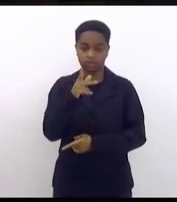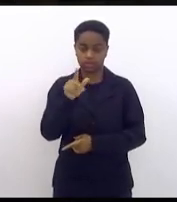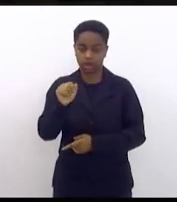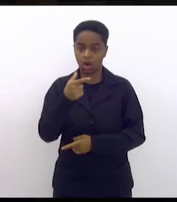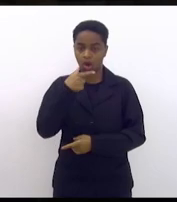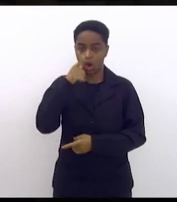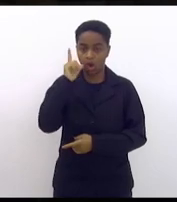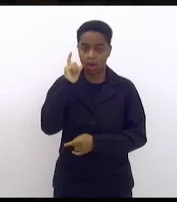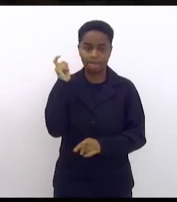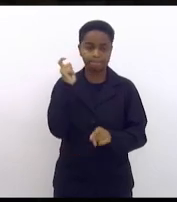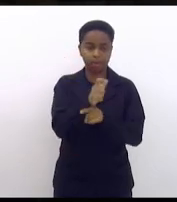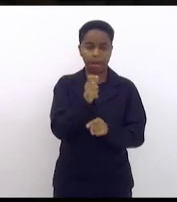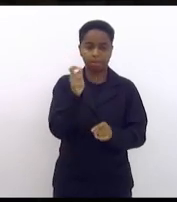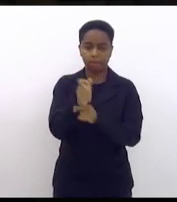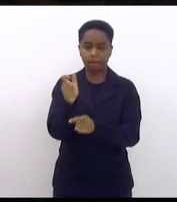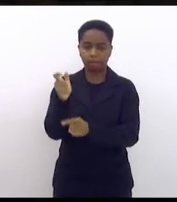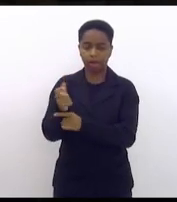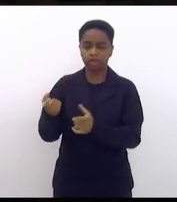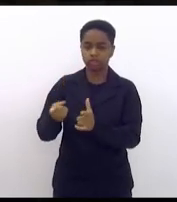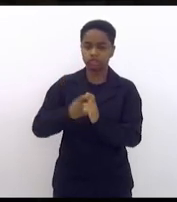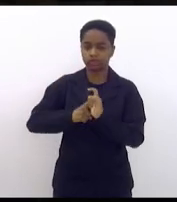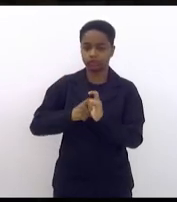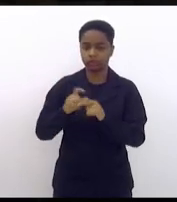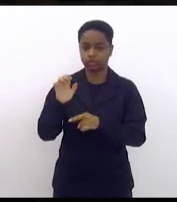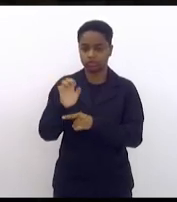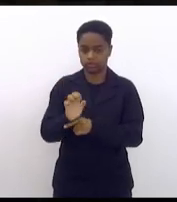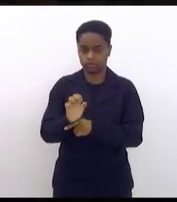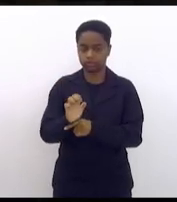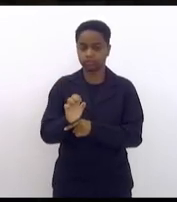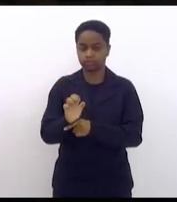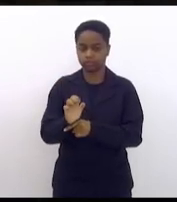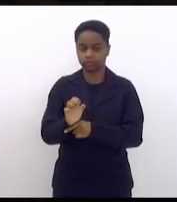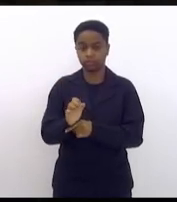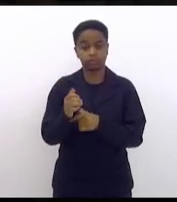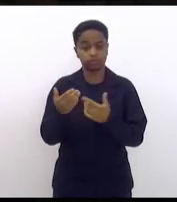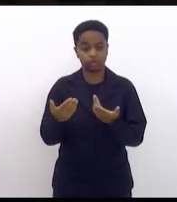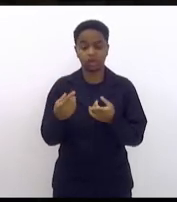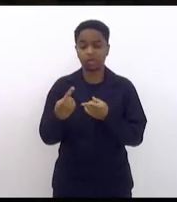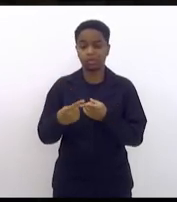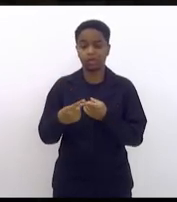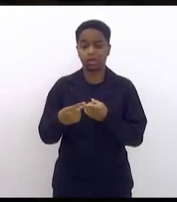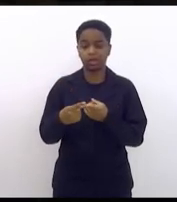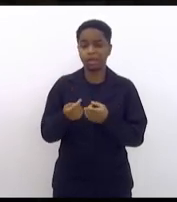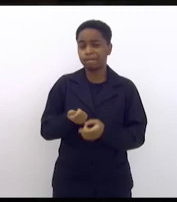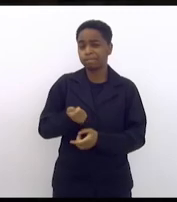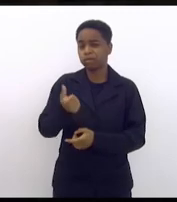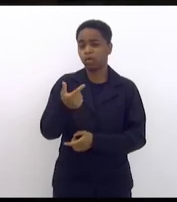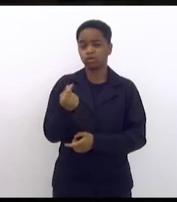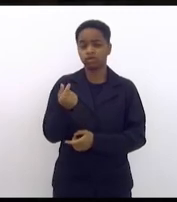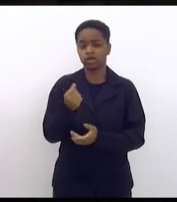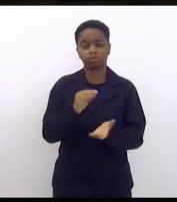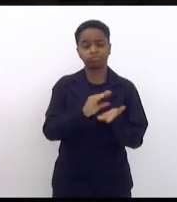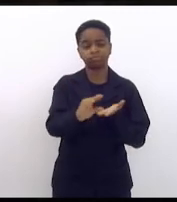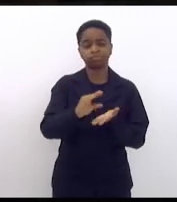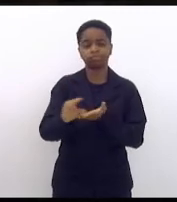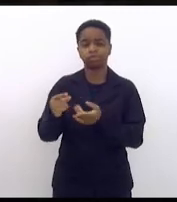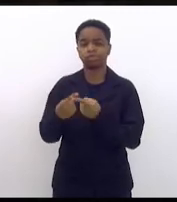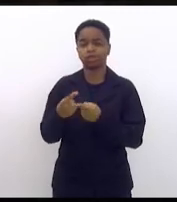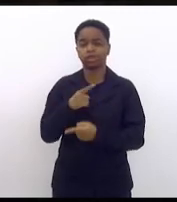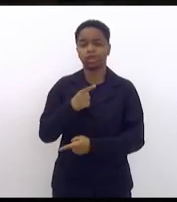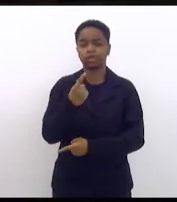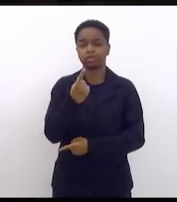dura à dívida ativa do Estado, que entra muito pouco, de 140